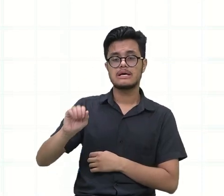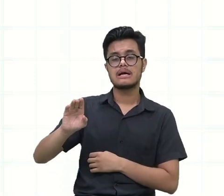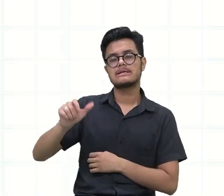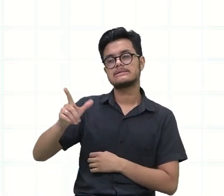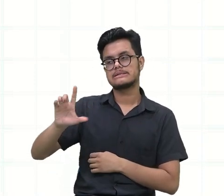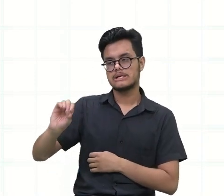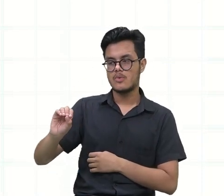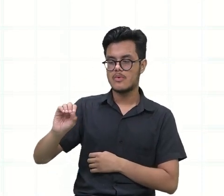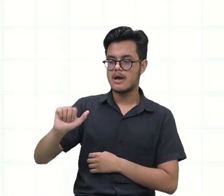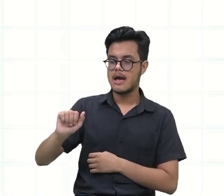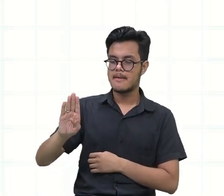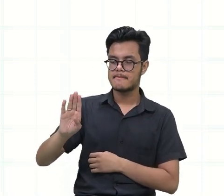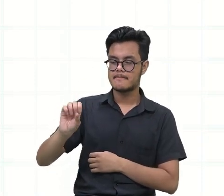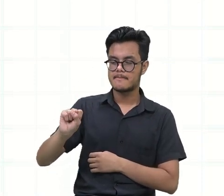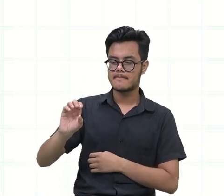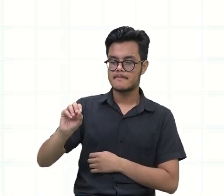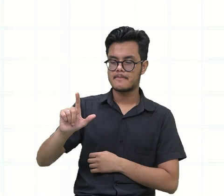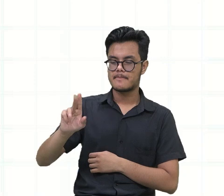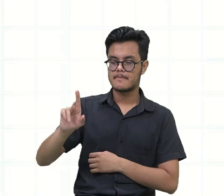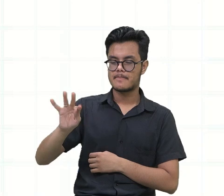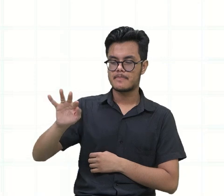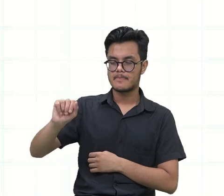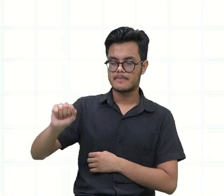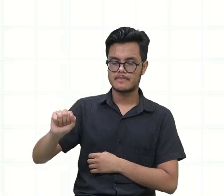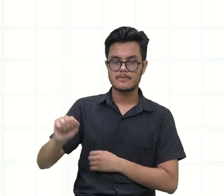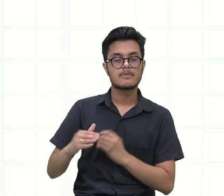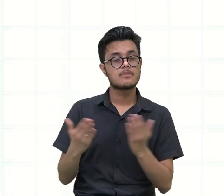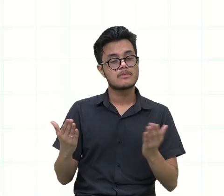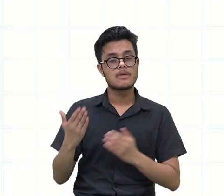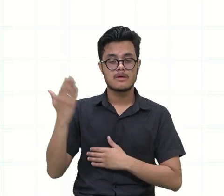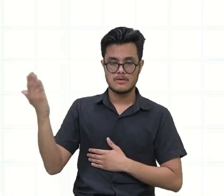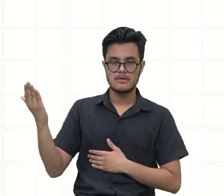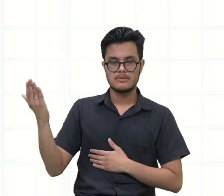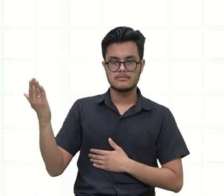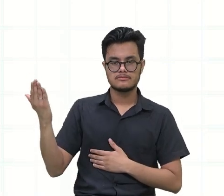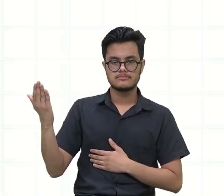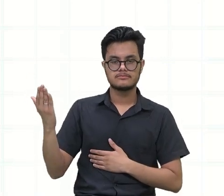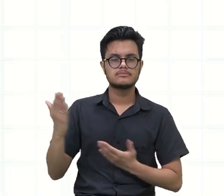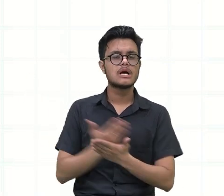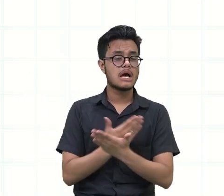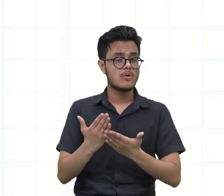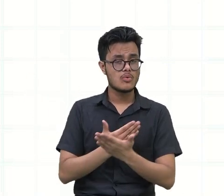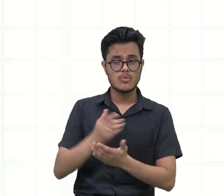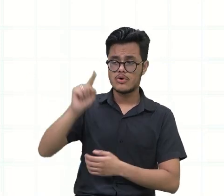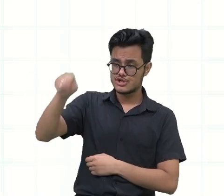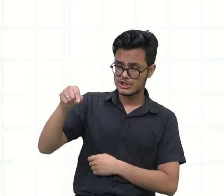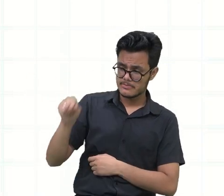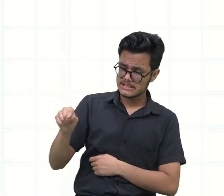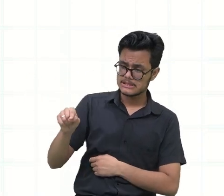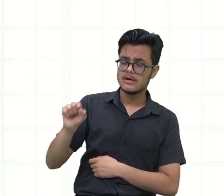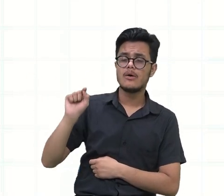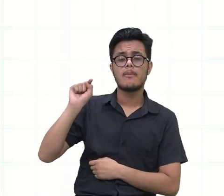né? Nesse período, o ponto de interrogação, ponto final, exclamação indica o final da oração.